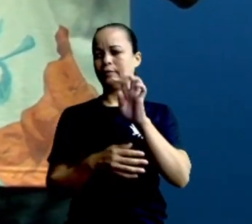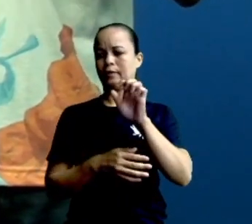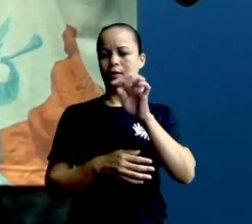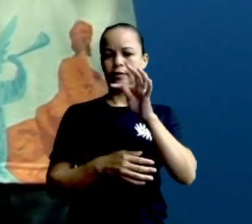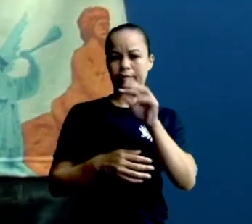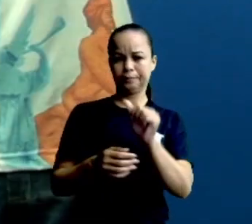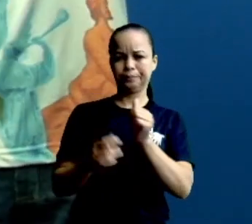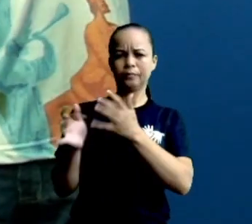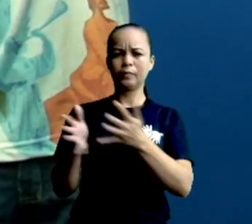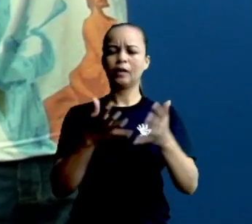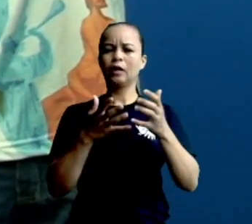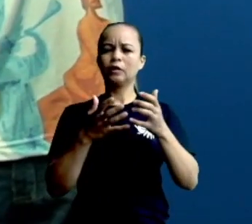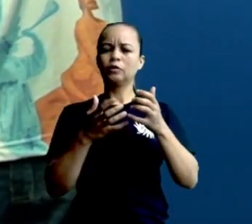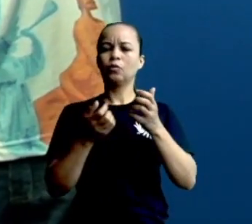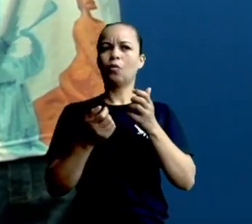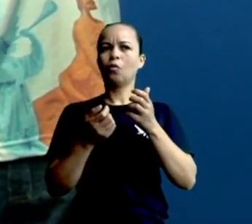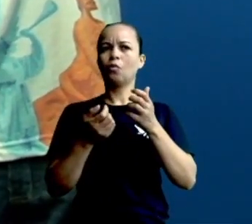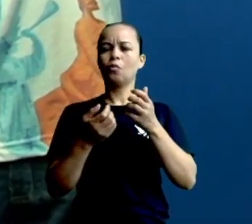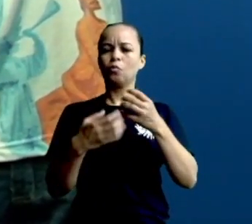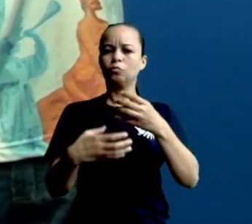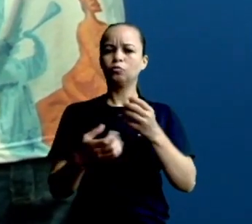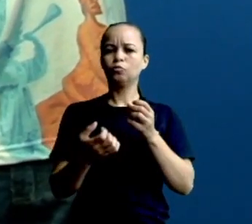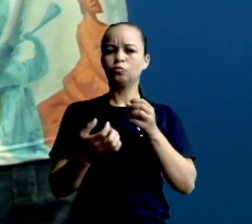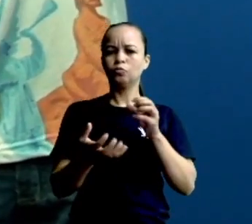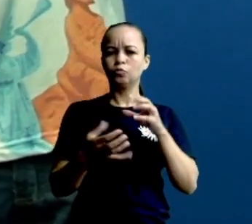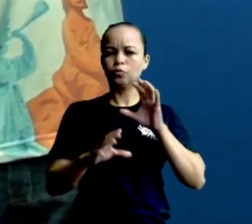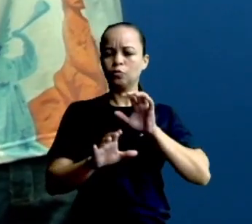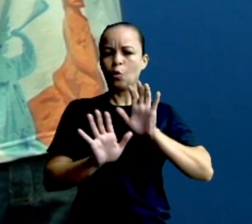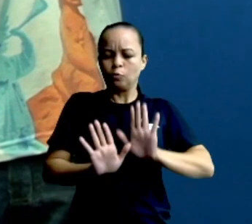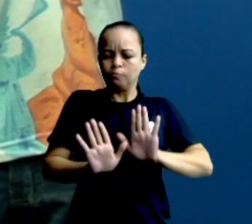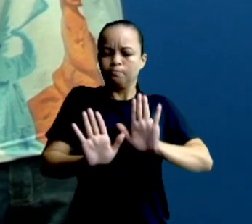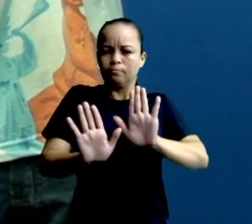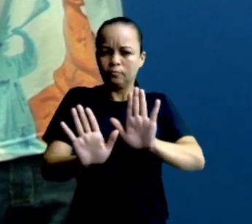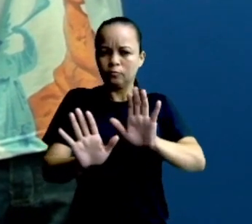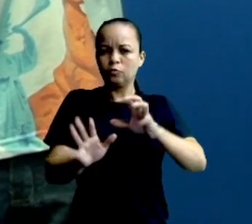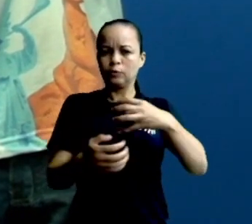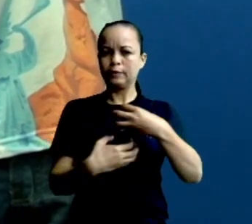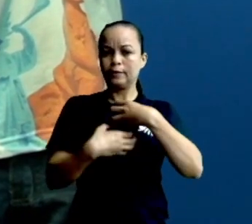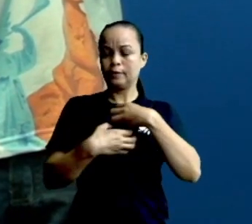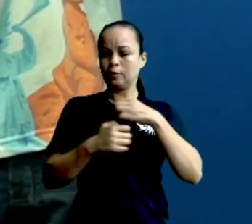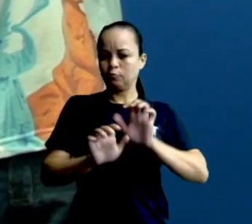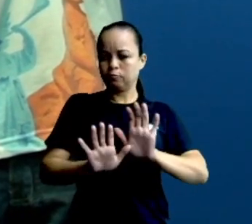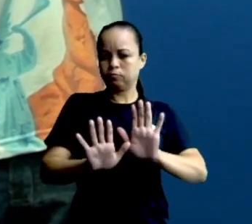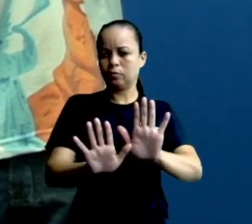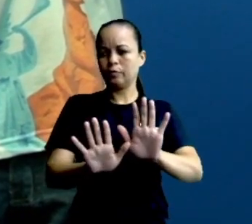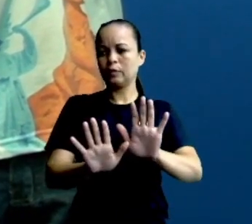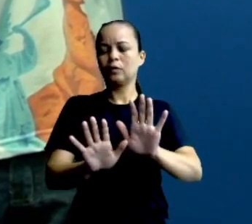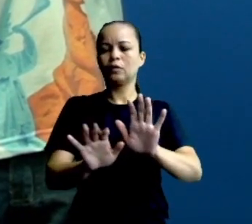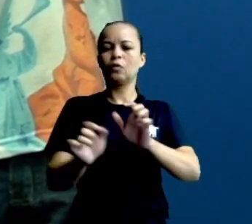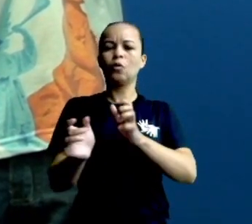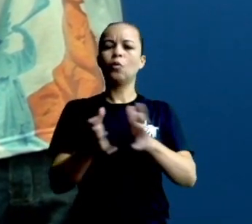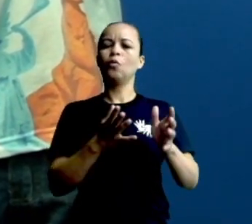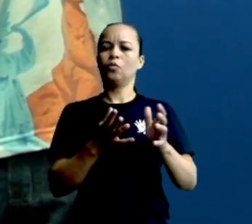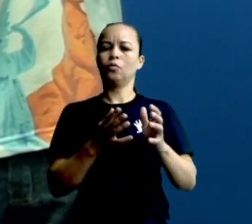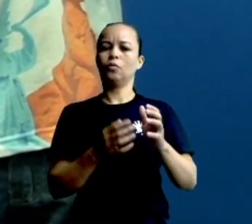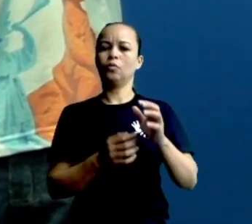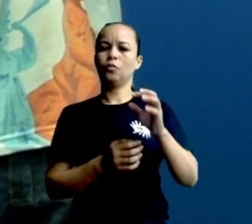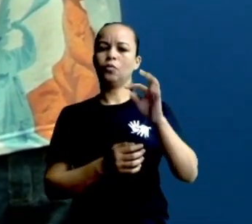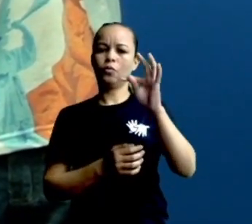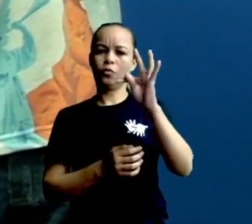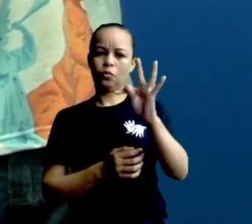mesma direção, no mesmo sentido aqui, tá bom? Focando aqui, na mesma direção e sentido, o cosseno aqui, ele vale